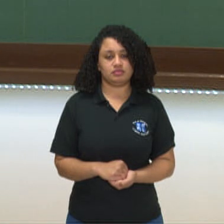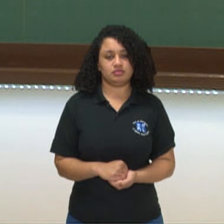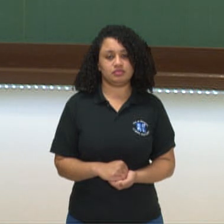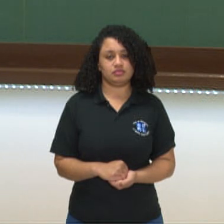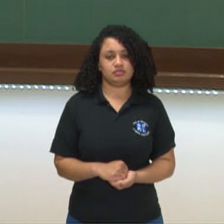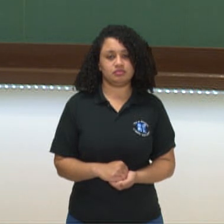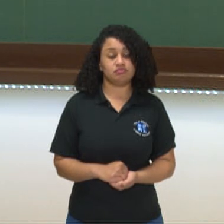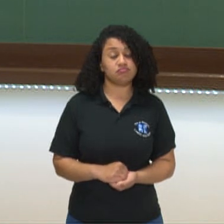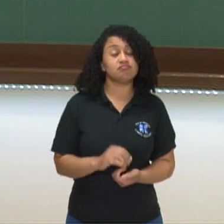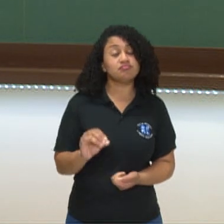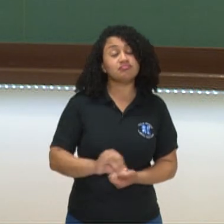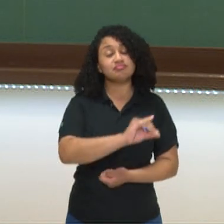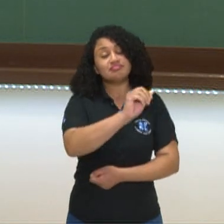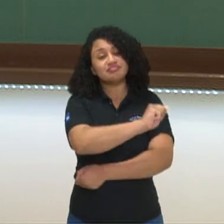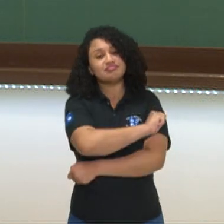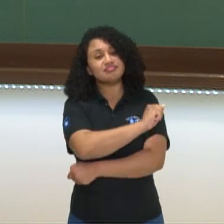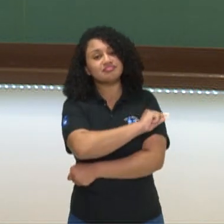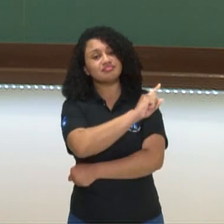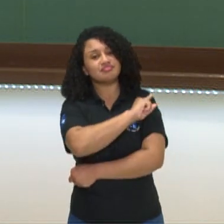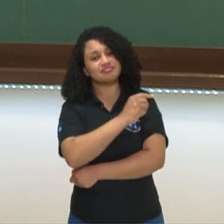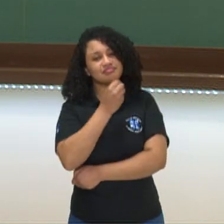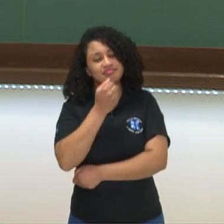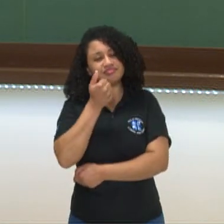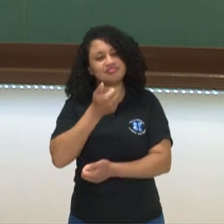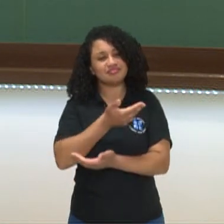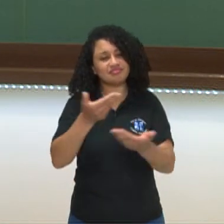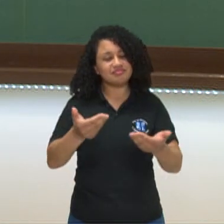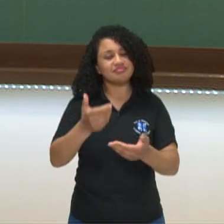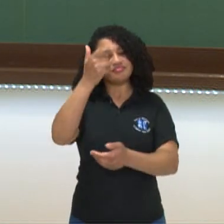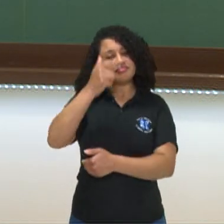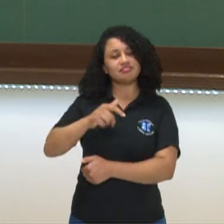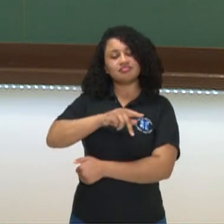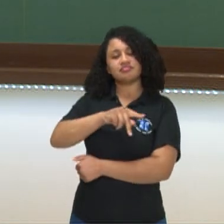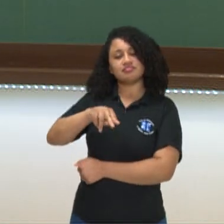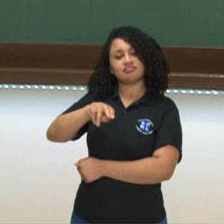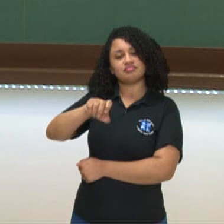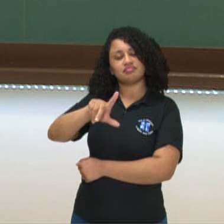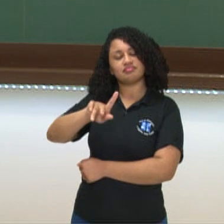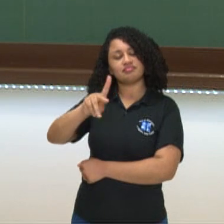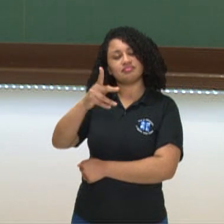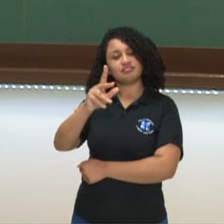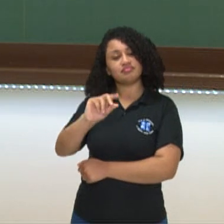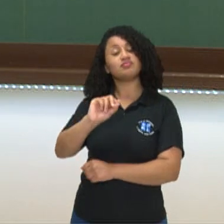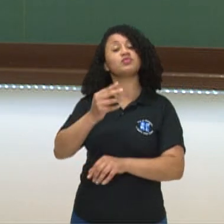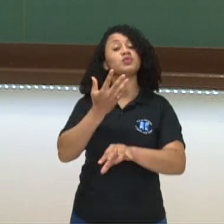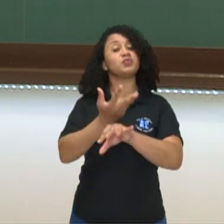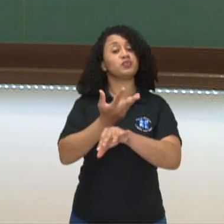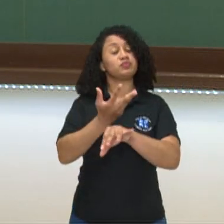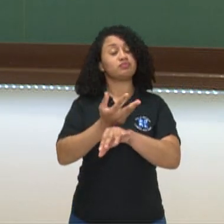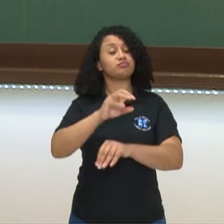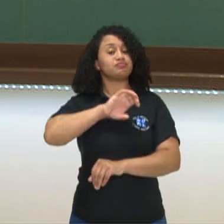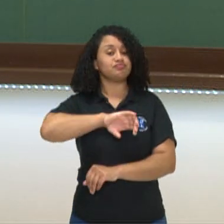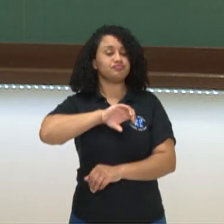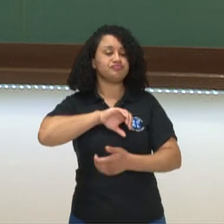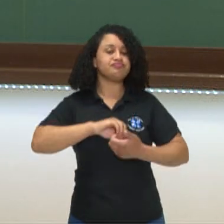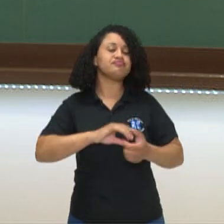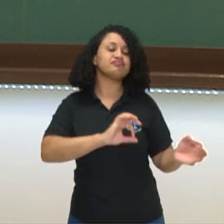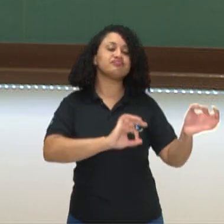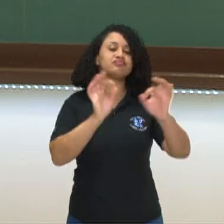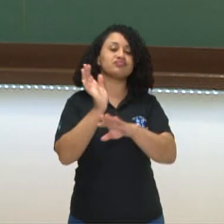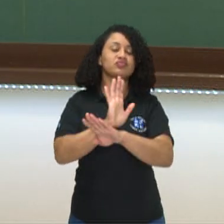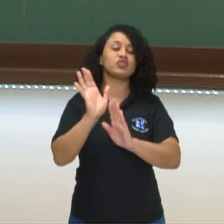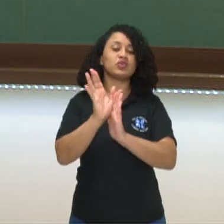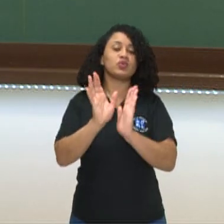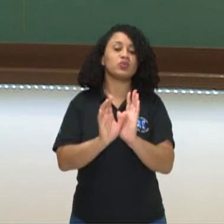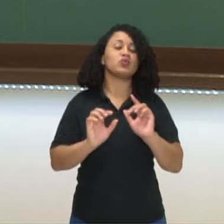Olá, estudantes da primeira série, tudo bem com vocês? Eu sou a professora Nelinha, de língua portuguesa, e neste vídeo nós vamos falar